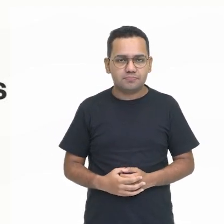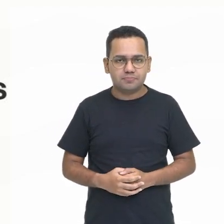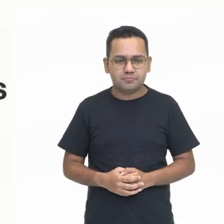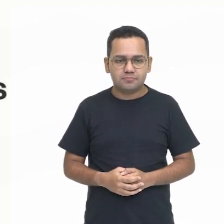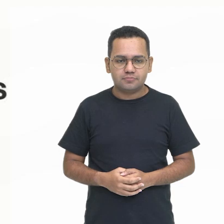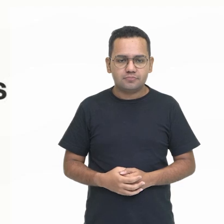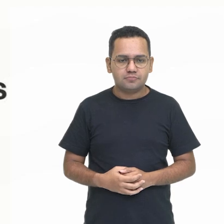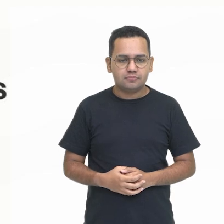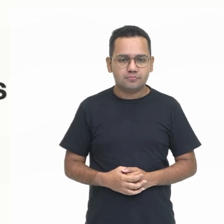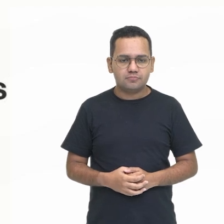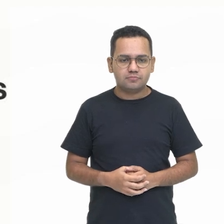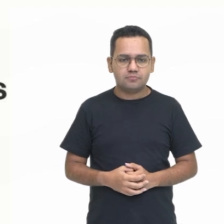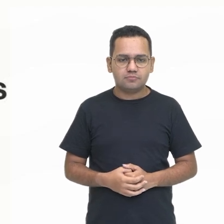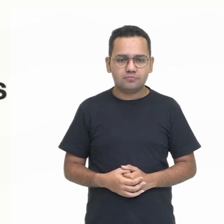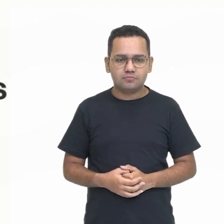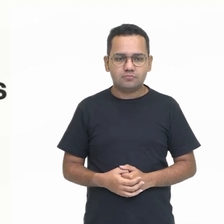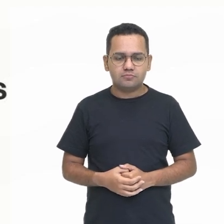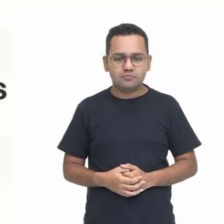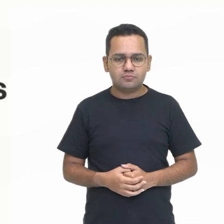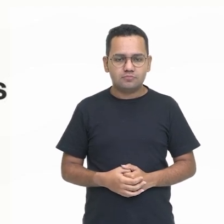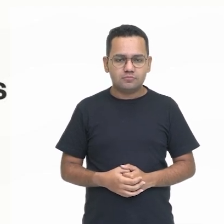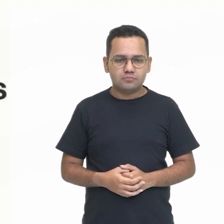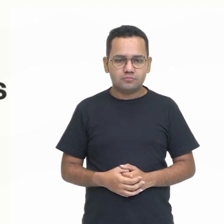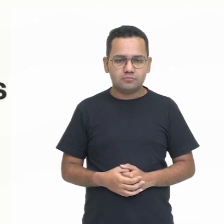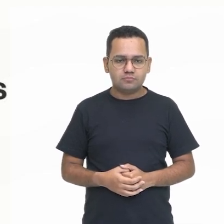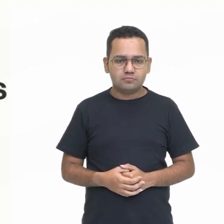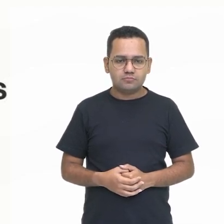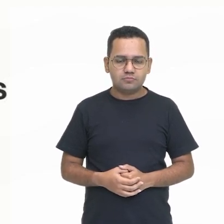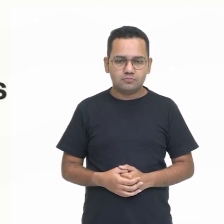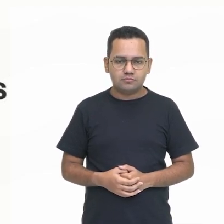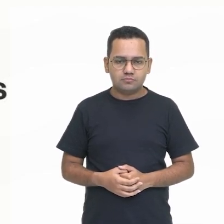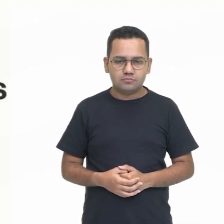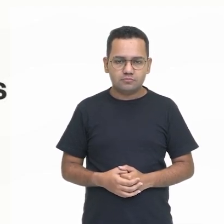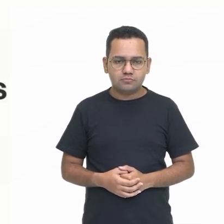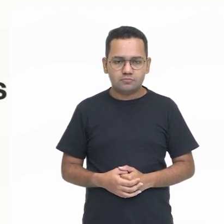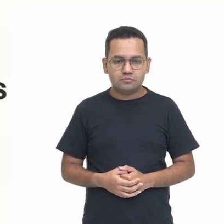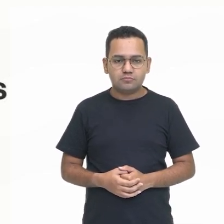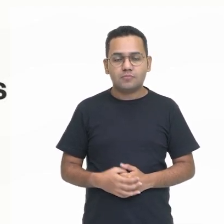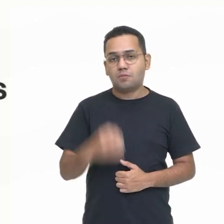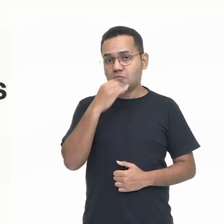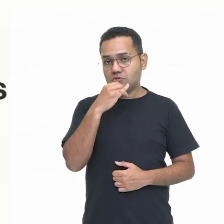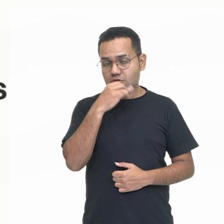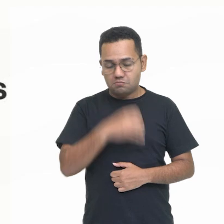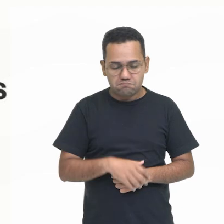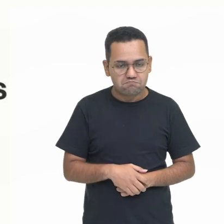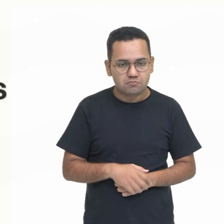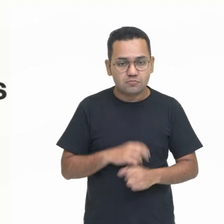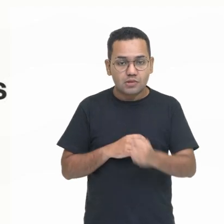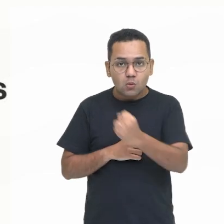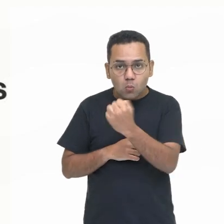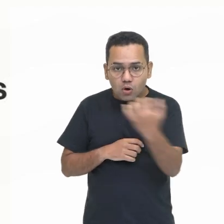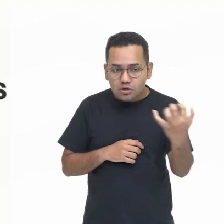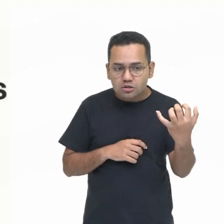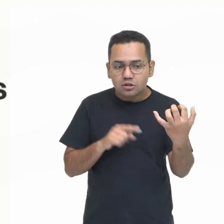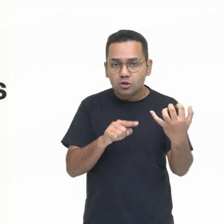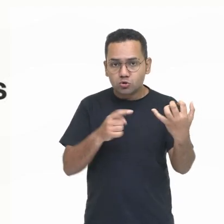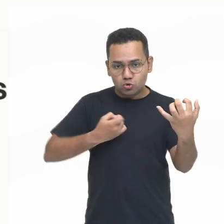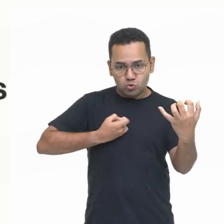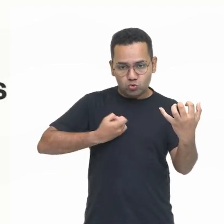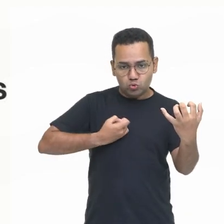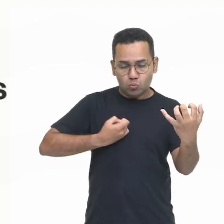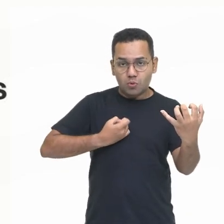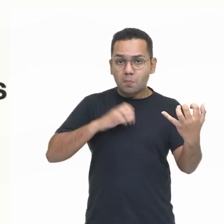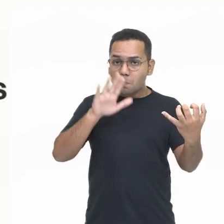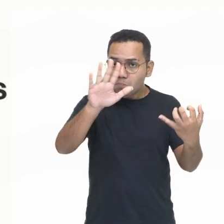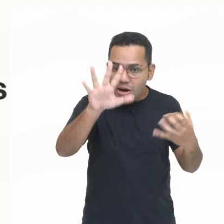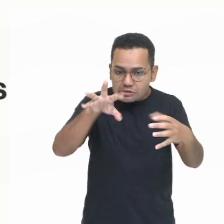né, foi quantos números de 3 algarismos, sem repeti-los em um mesmo